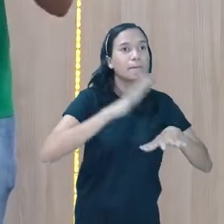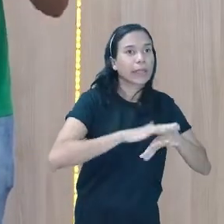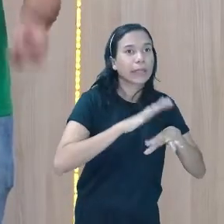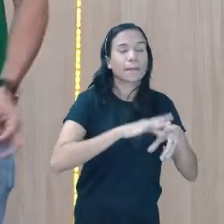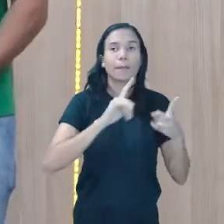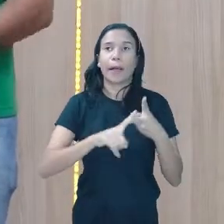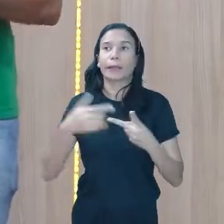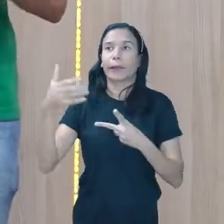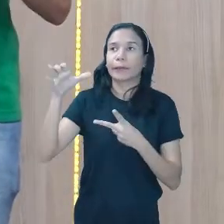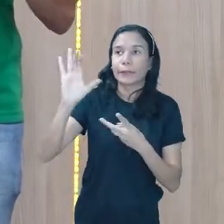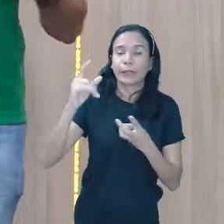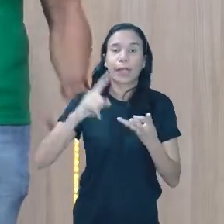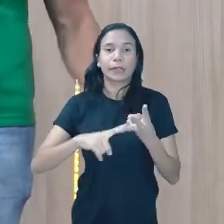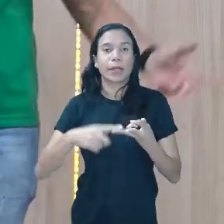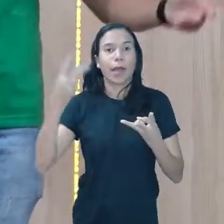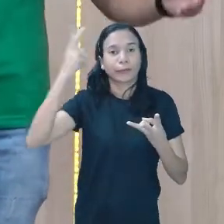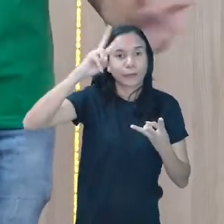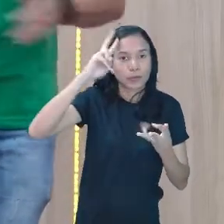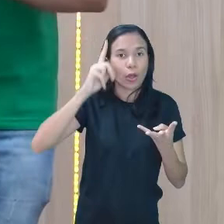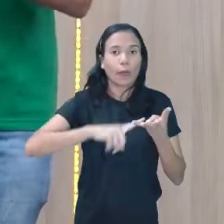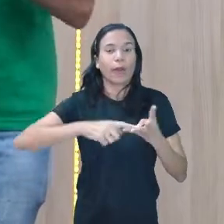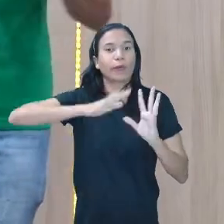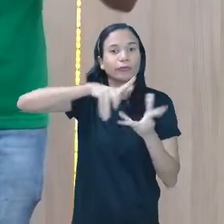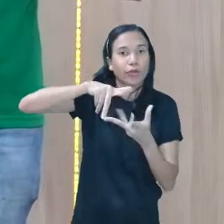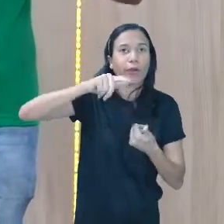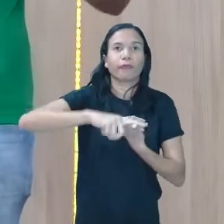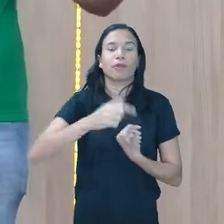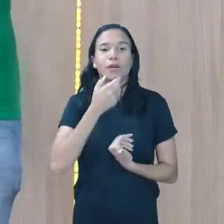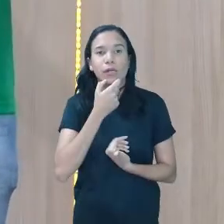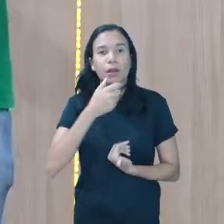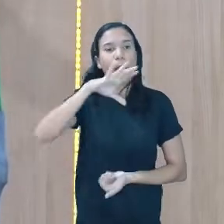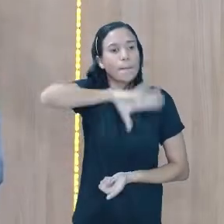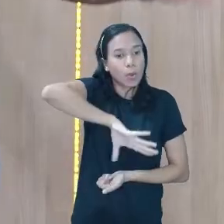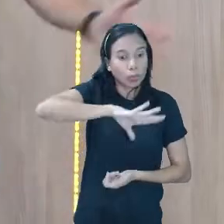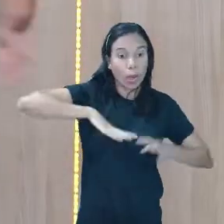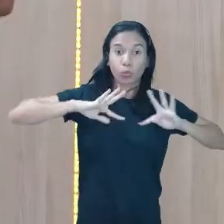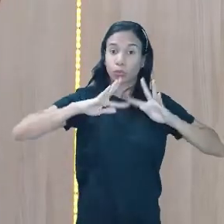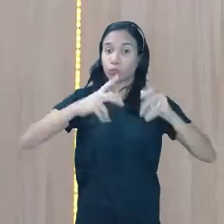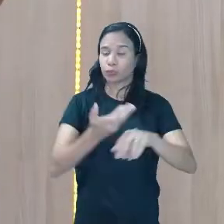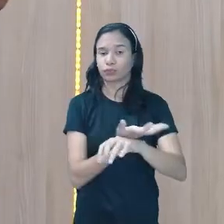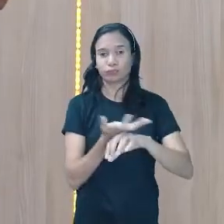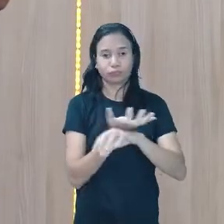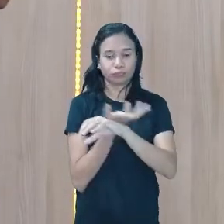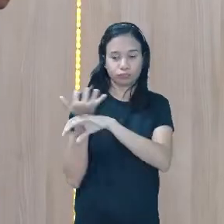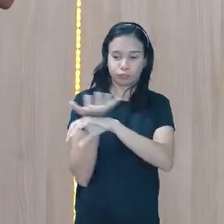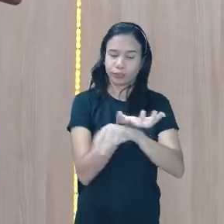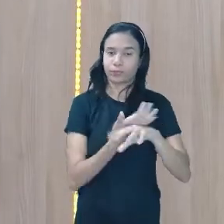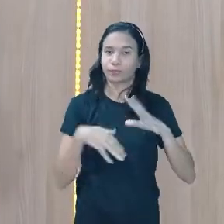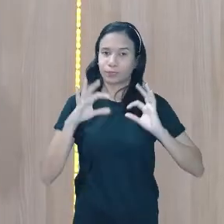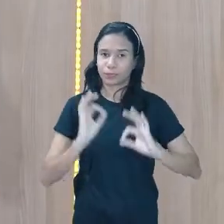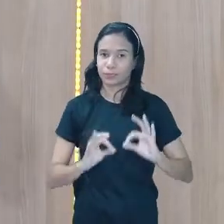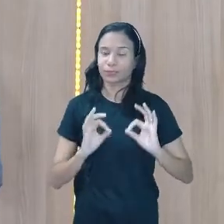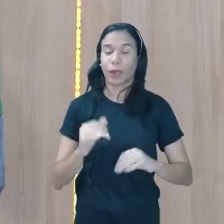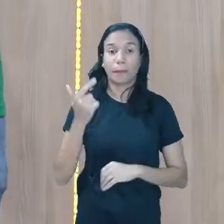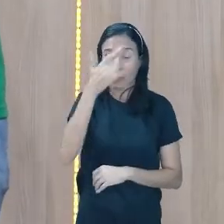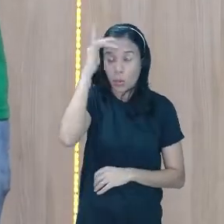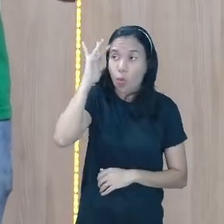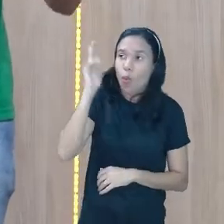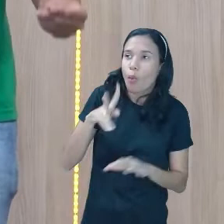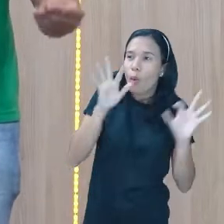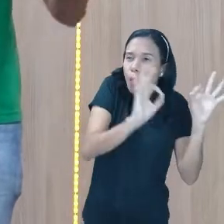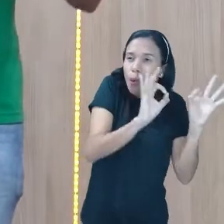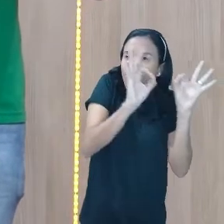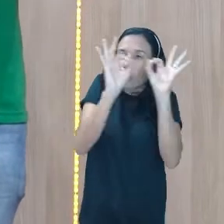matemática, de ciências, de história, de geografia, inglês, português, todas as disciplinas, certo? Para que você